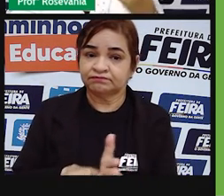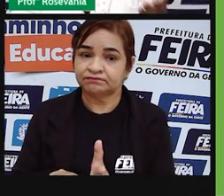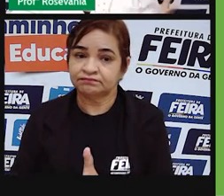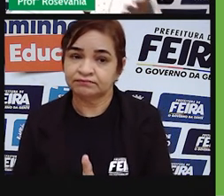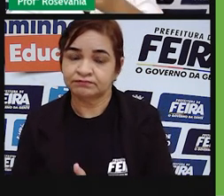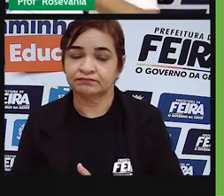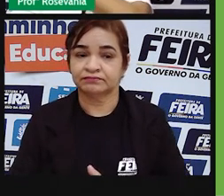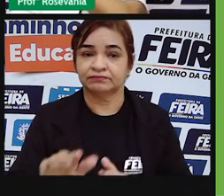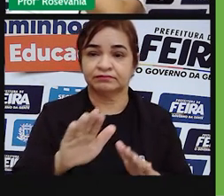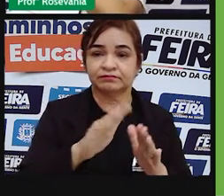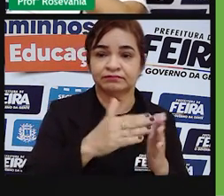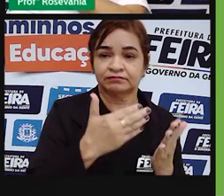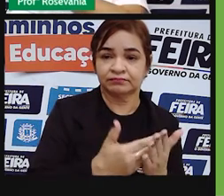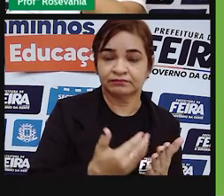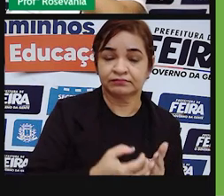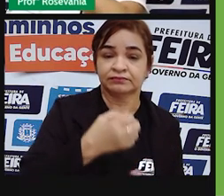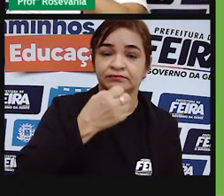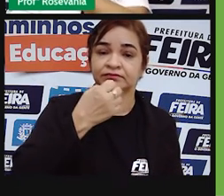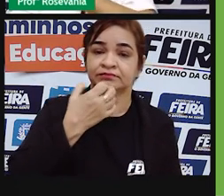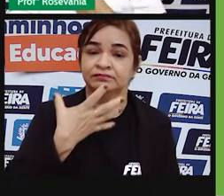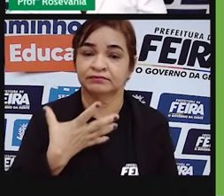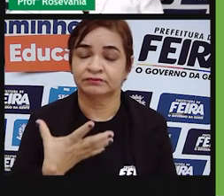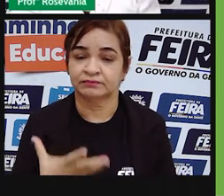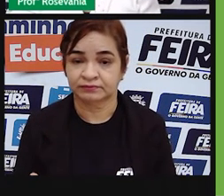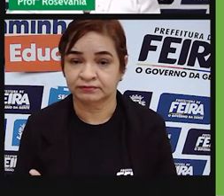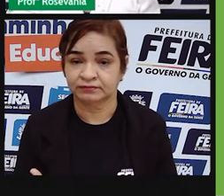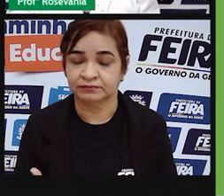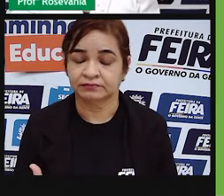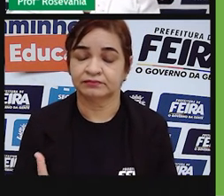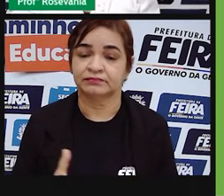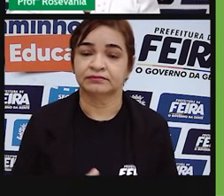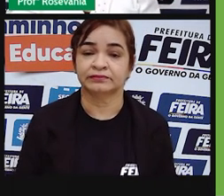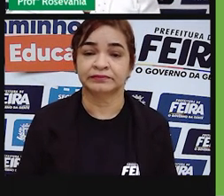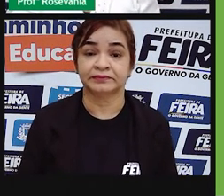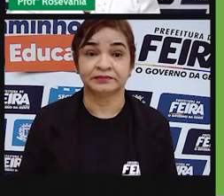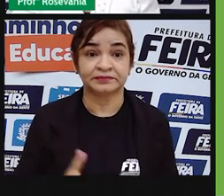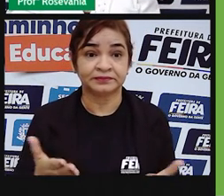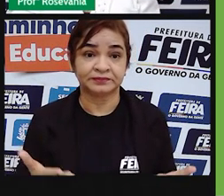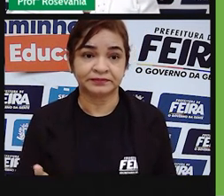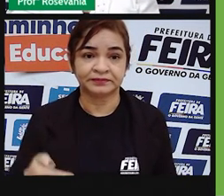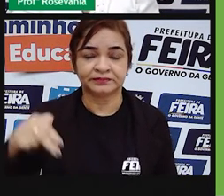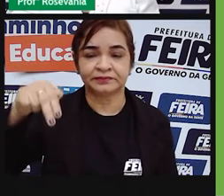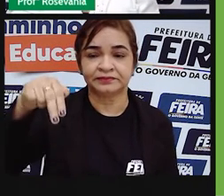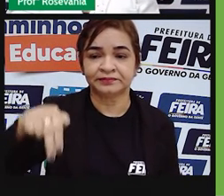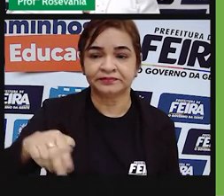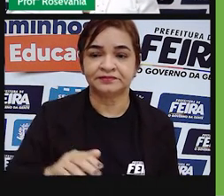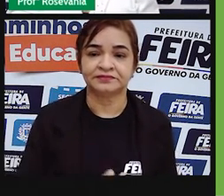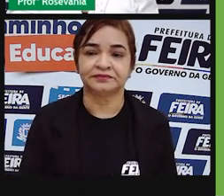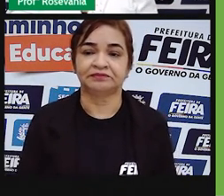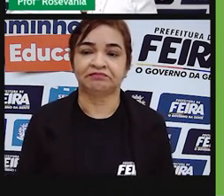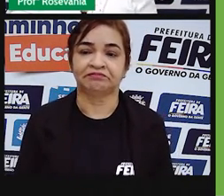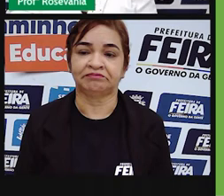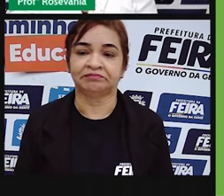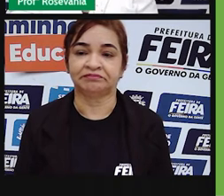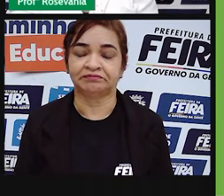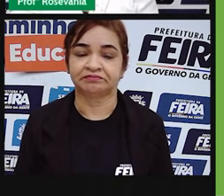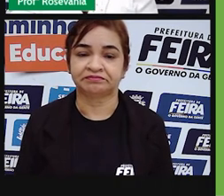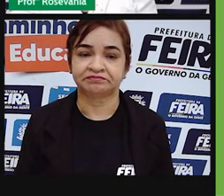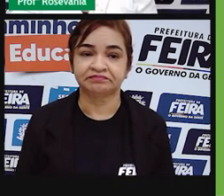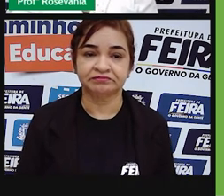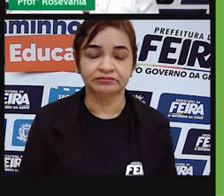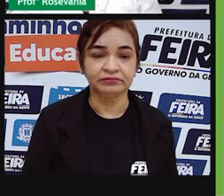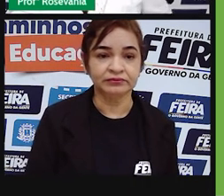e está levando, né, o seu grau de desenvolvimento aí com relação a isso. Já a região norte, né, o extrativismo